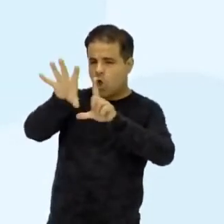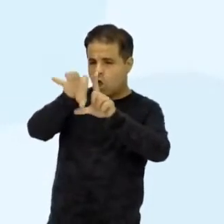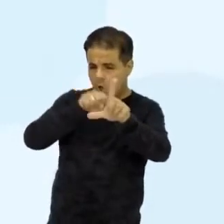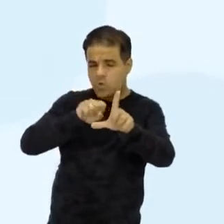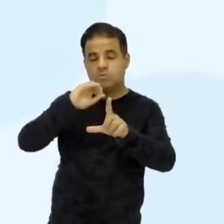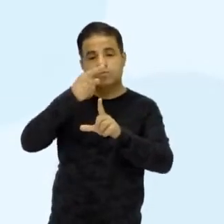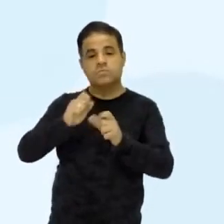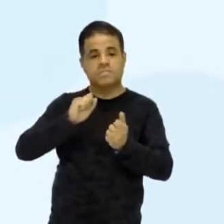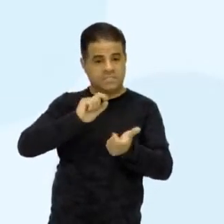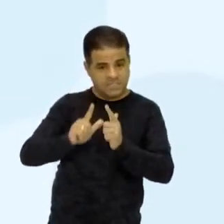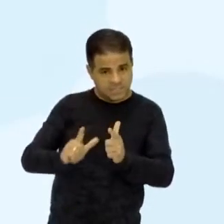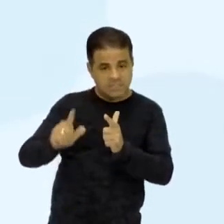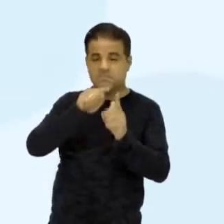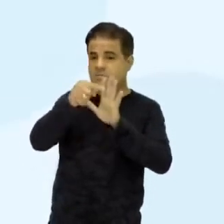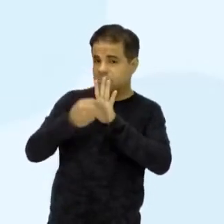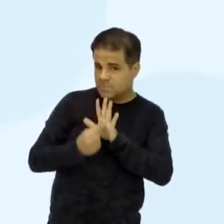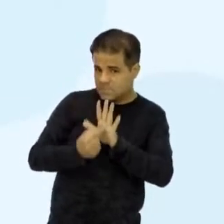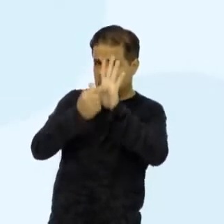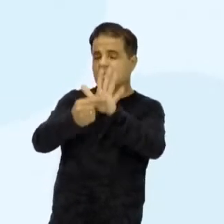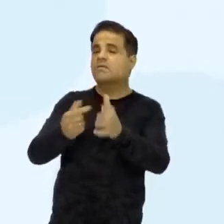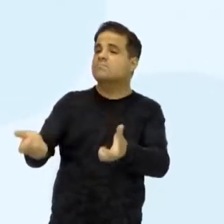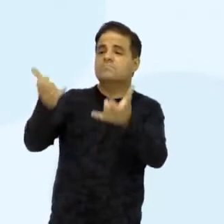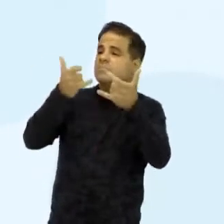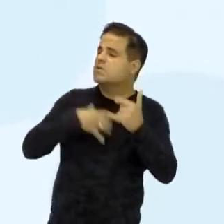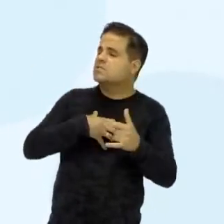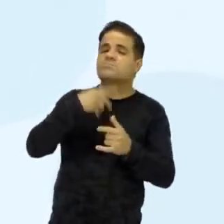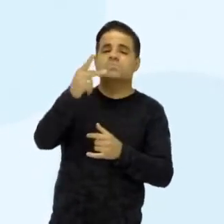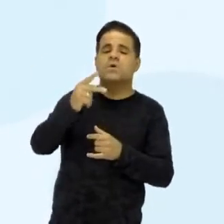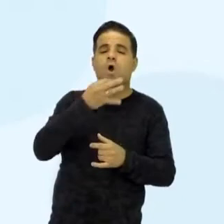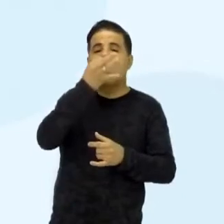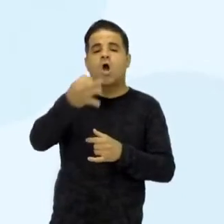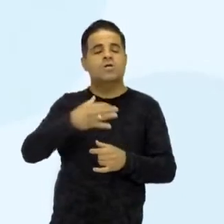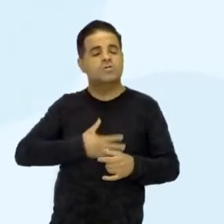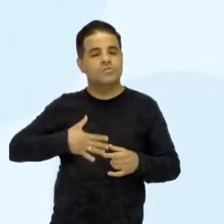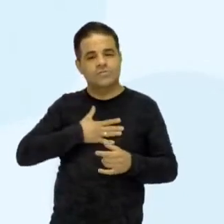aí, ou este link que está aparecendo na tela, e diz o que você achou,